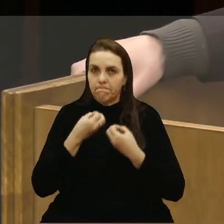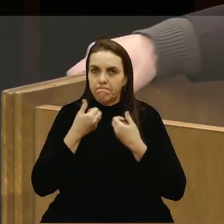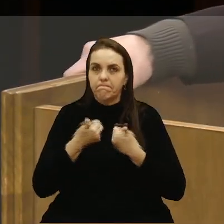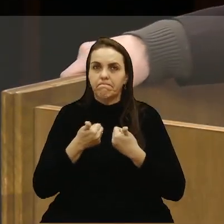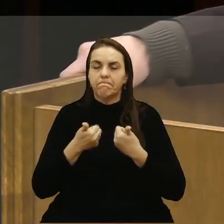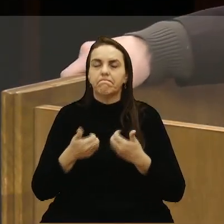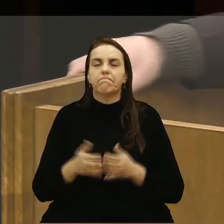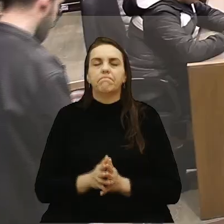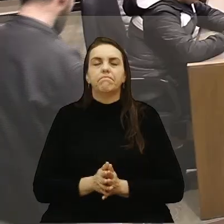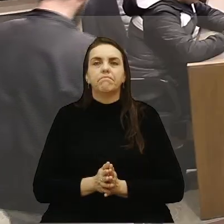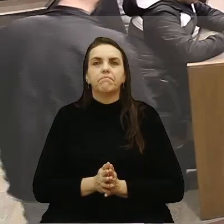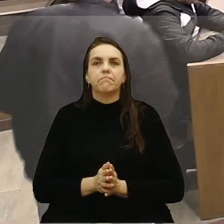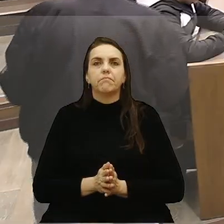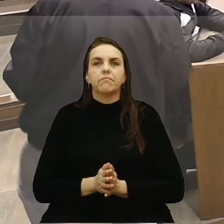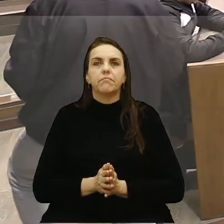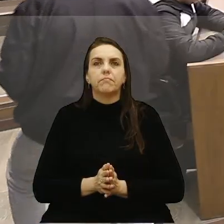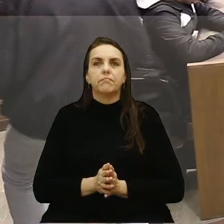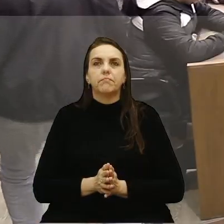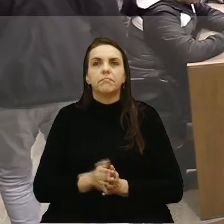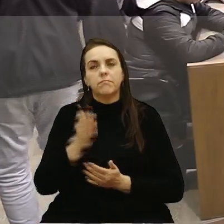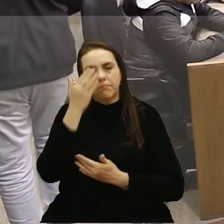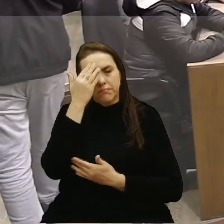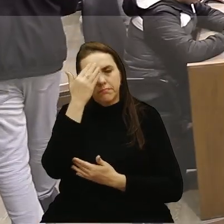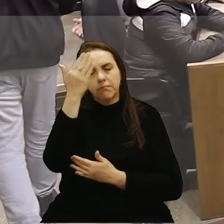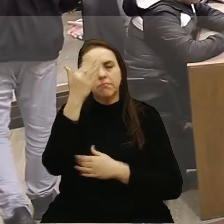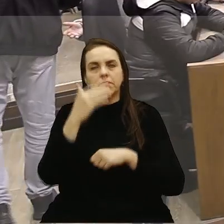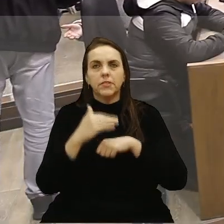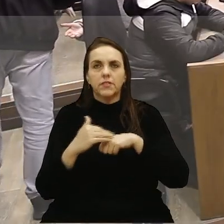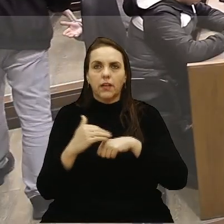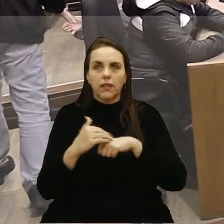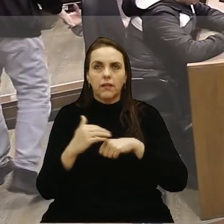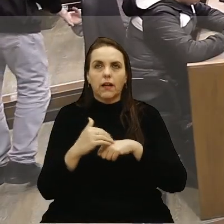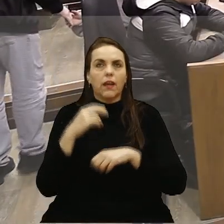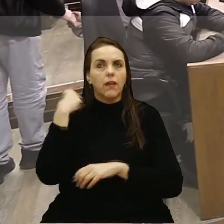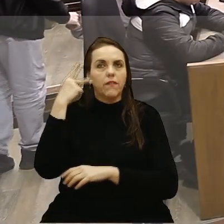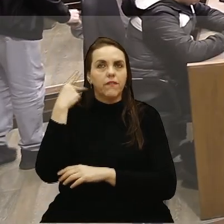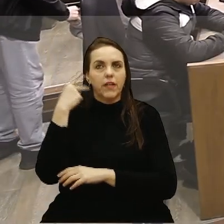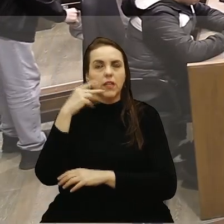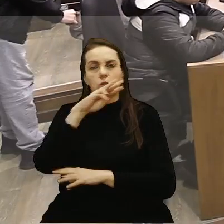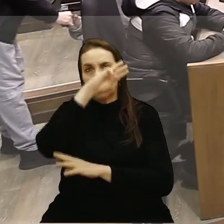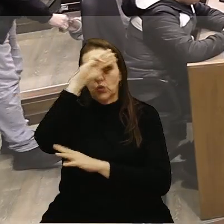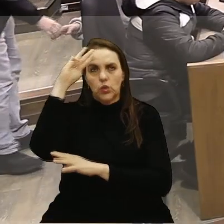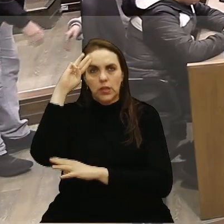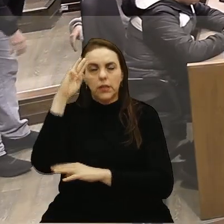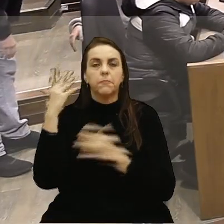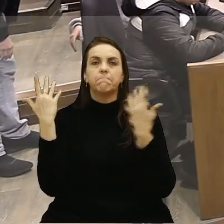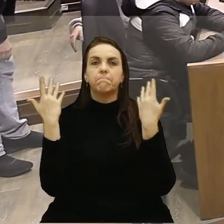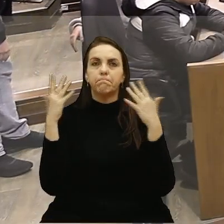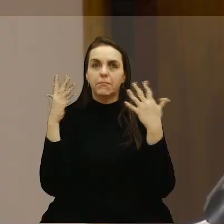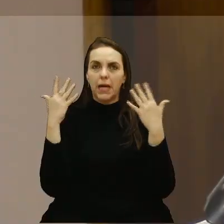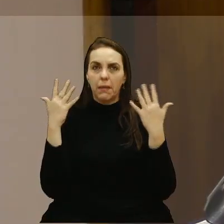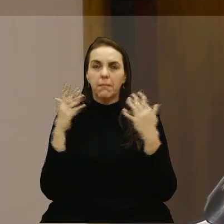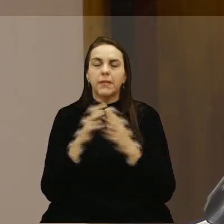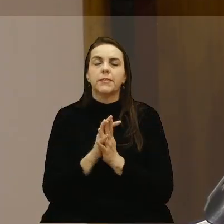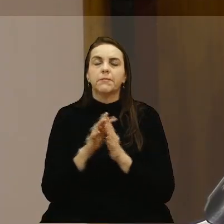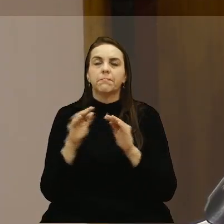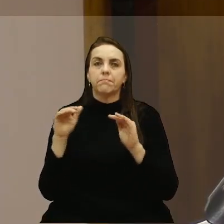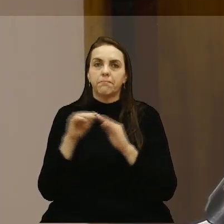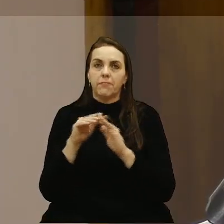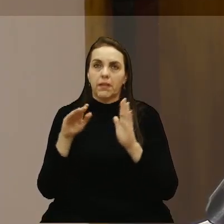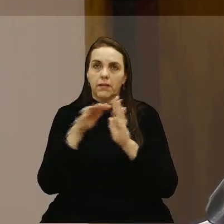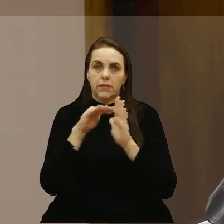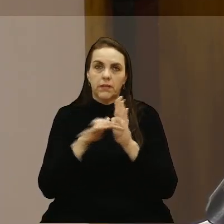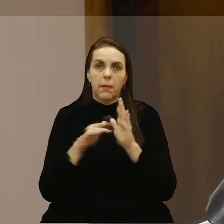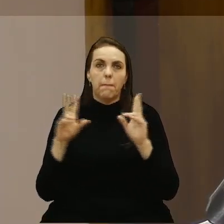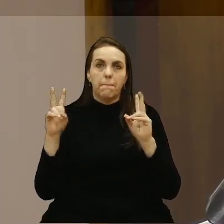gentileza, vereador Pedro. Obrigado pela gentileza, vereador Juliano. Parabéns pela pauta trazida. Eu também quero agradecer.